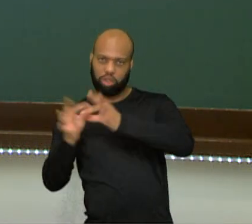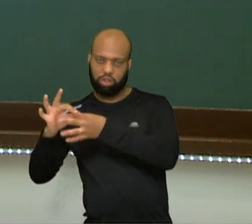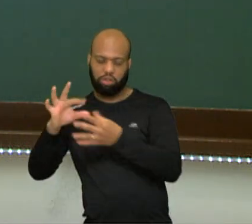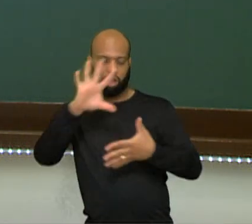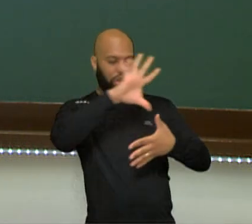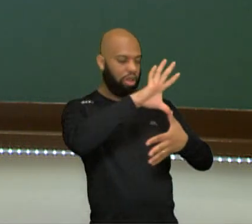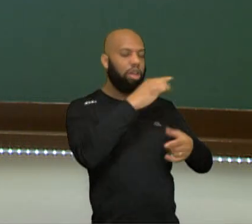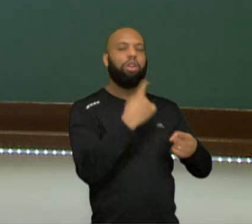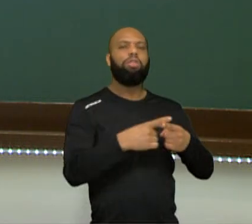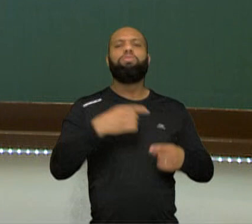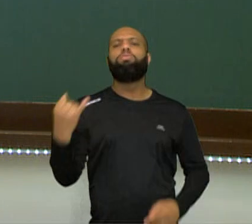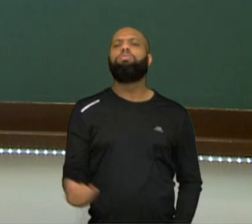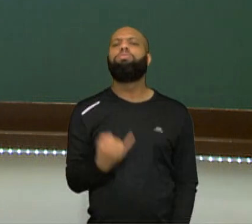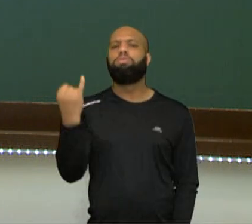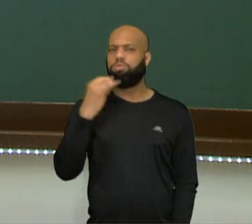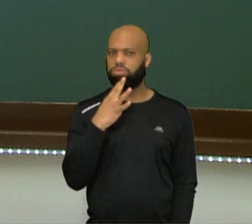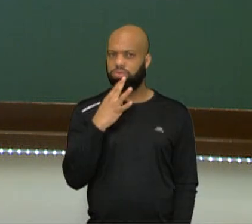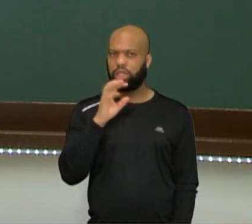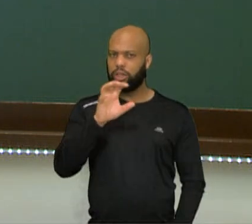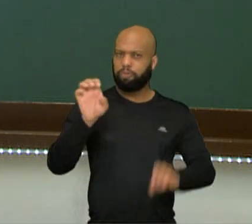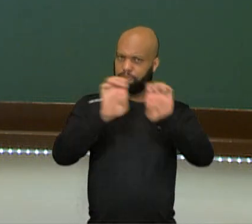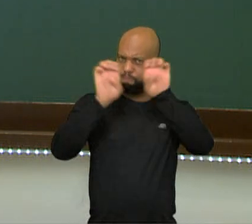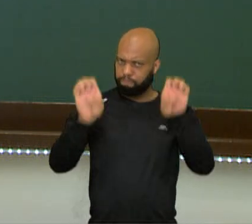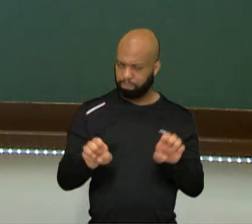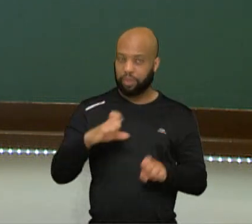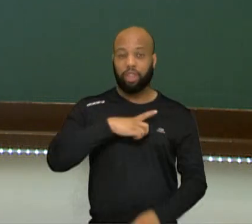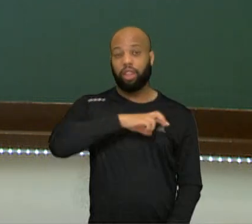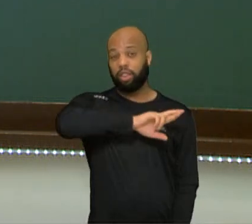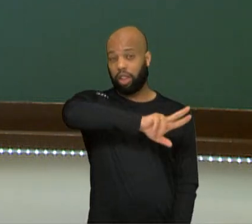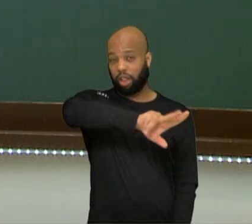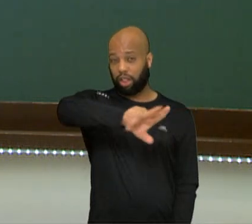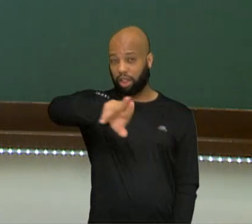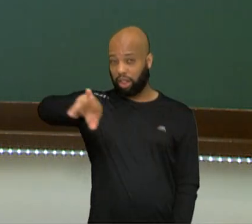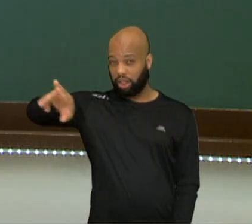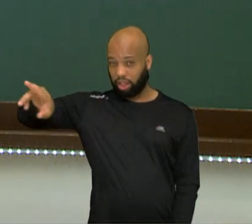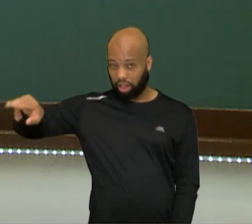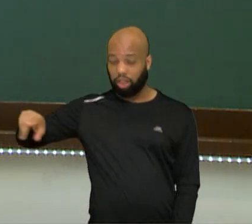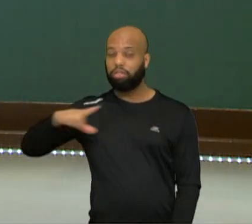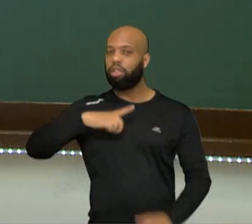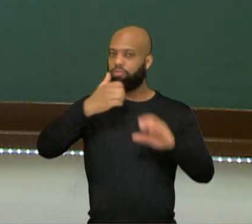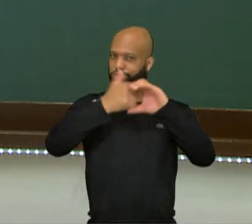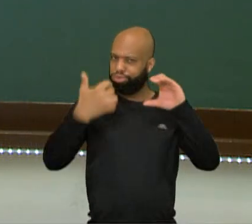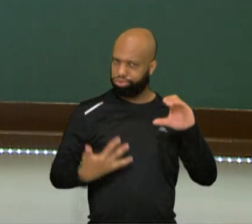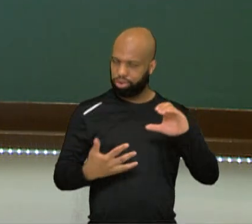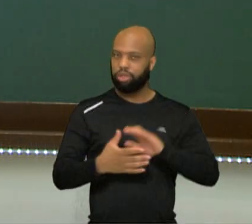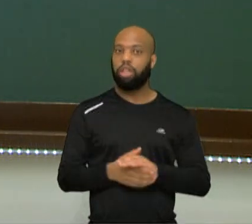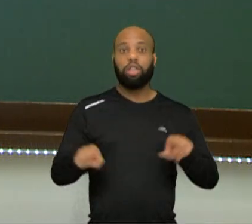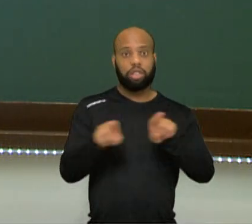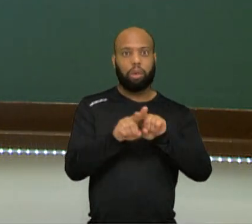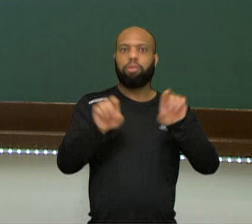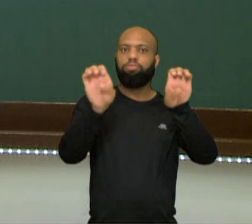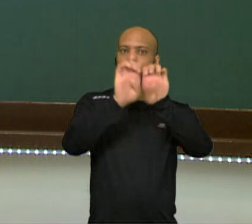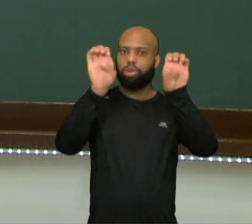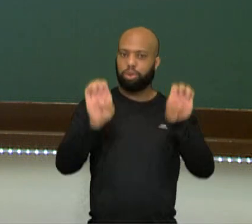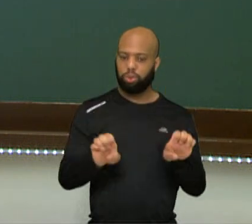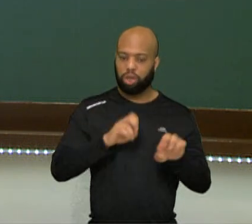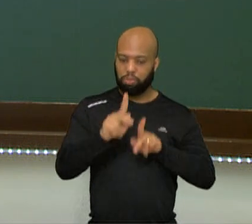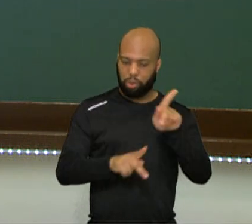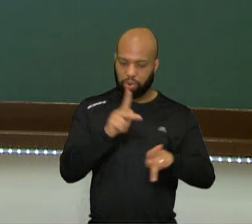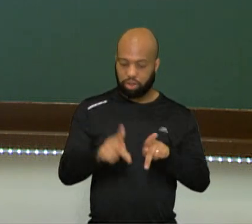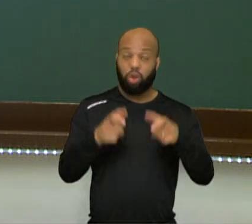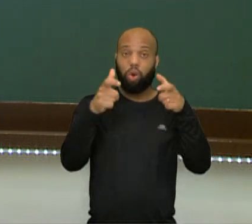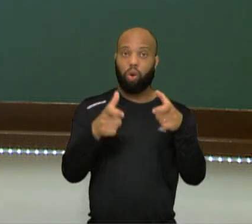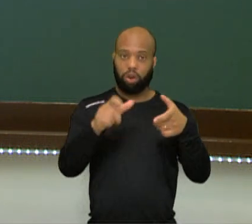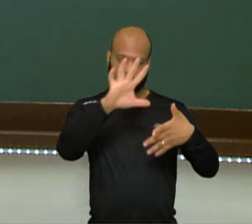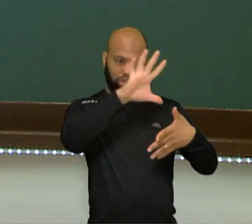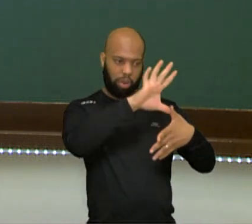conhecer a estrutura etária? Nós dizemos que há uma diversidade muito grande de características e de estrutura da população na